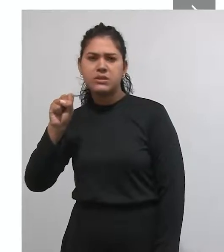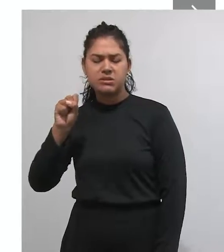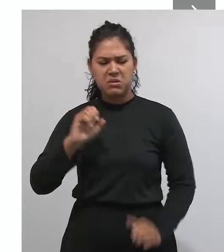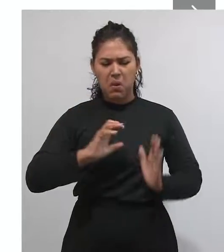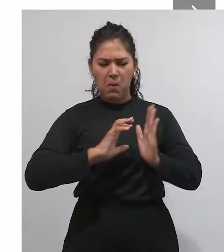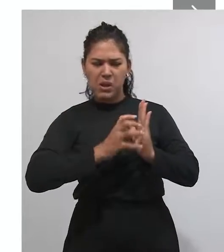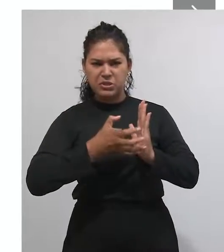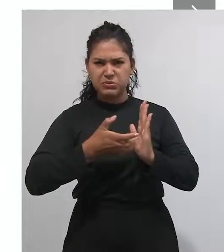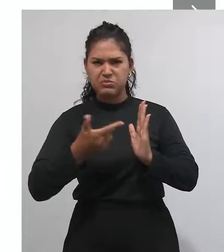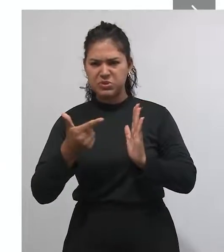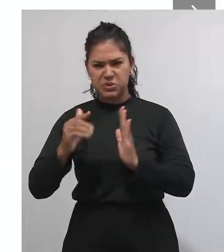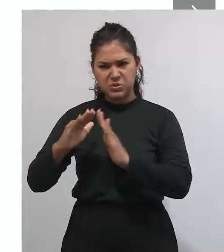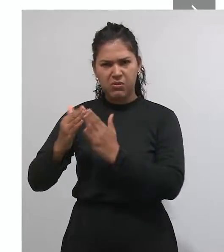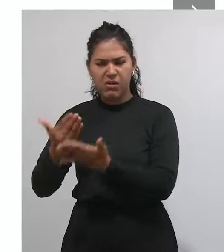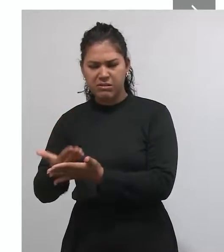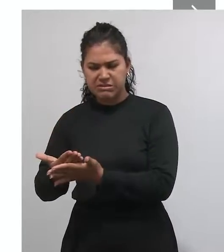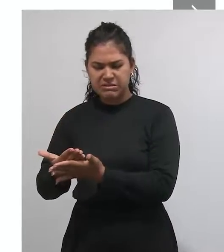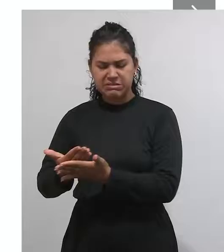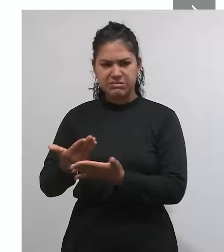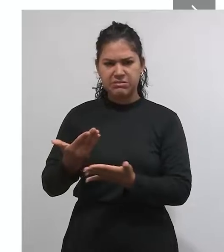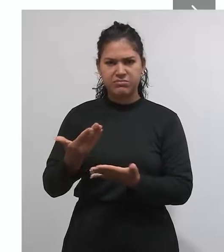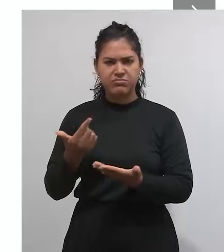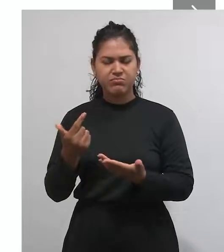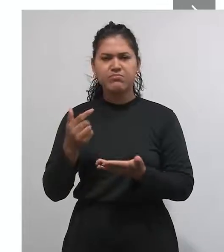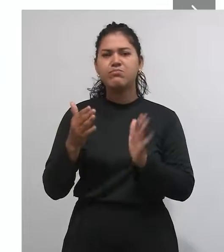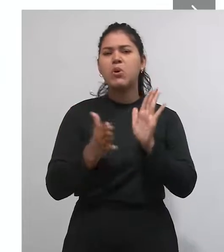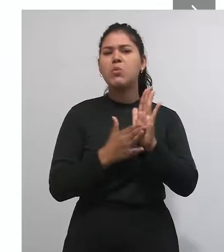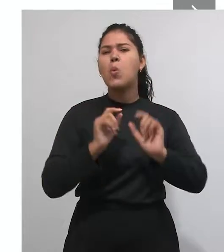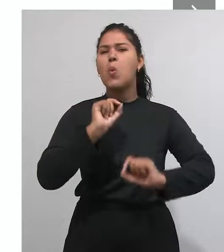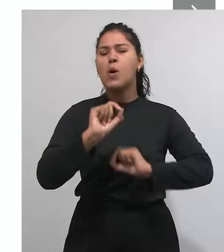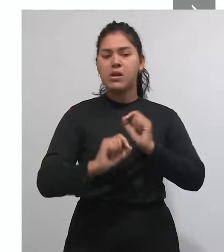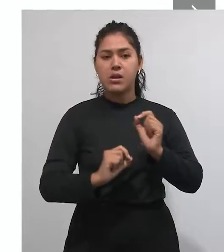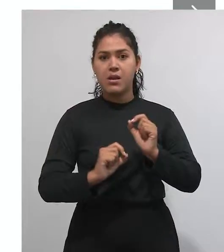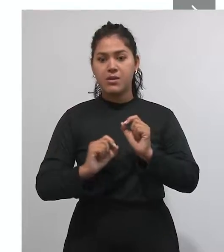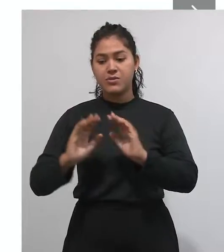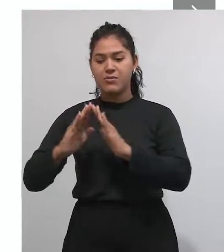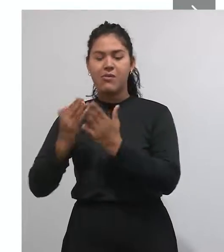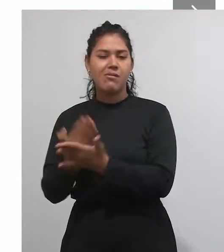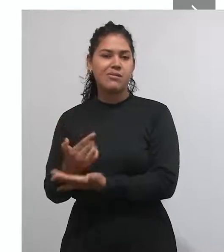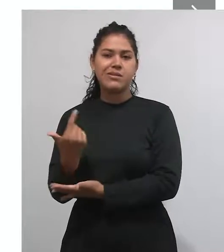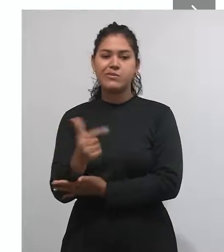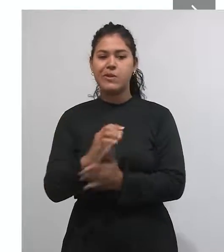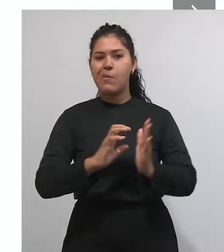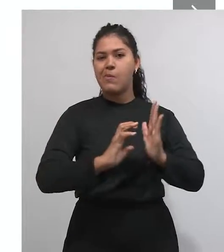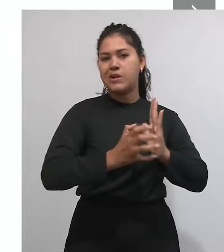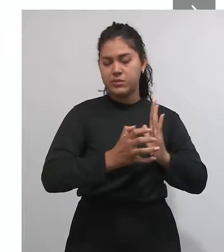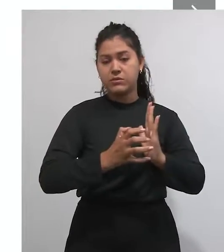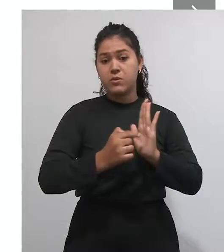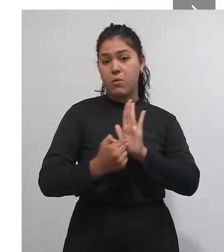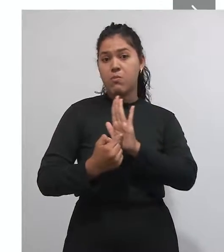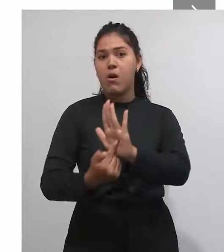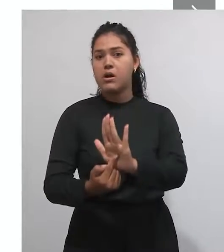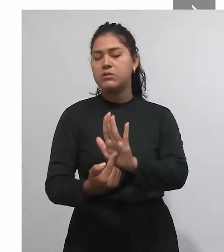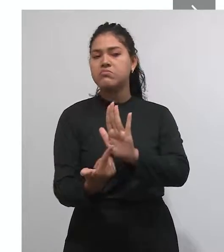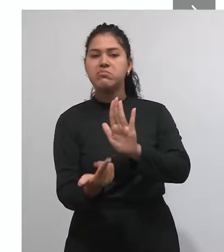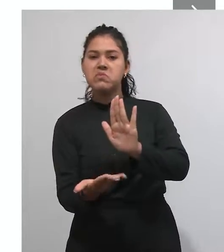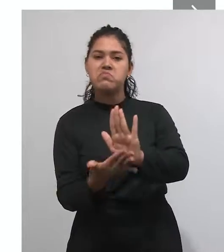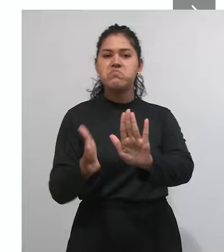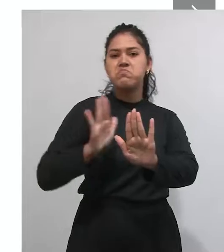sem escola propõe escolas sem partido. Impõe de forma ideológica que não haja